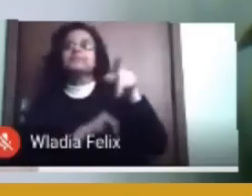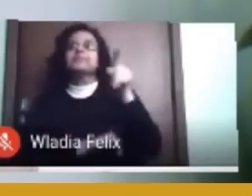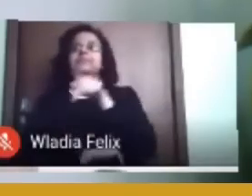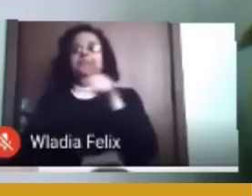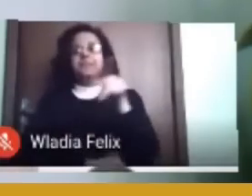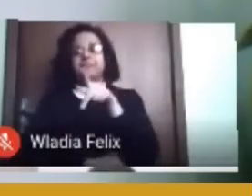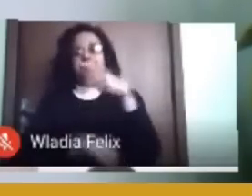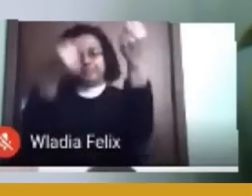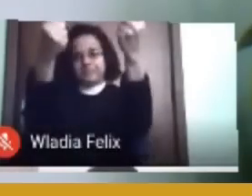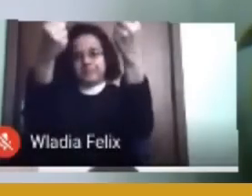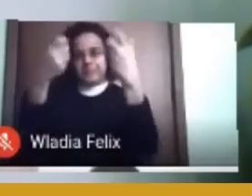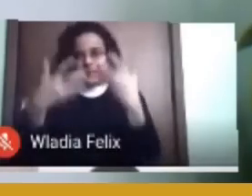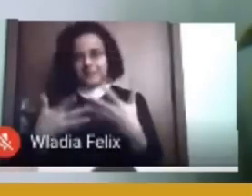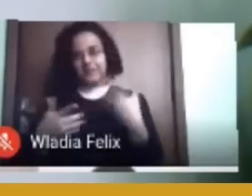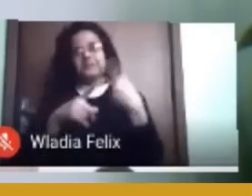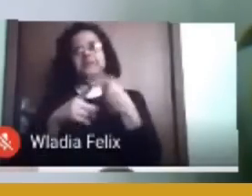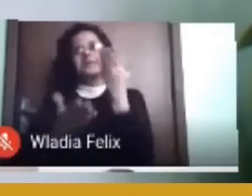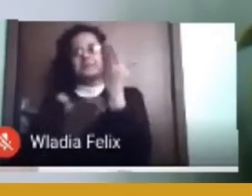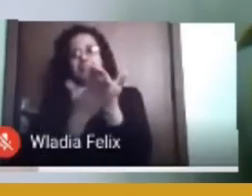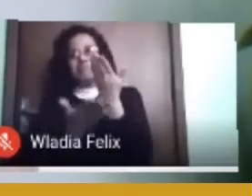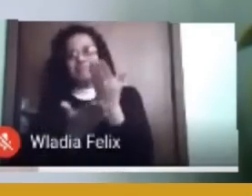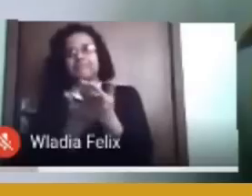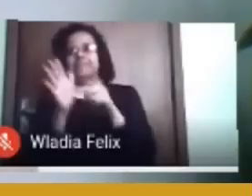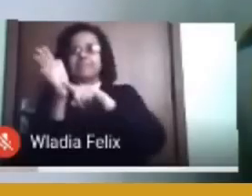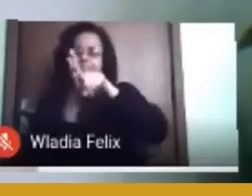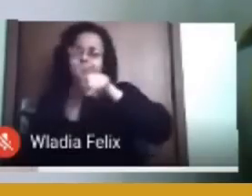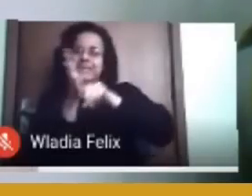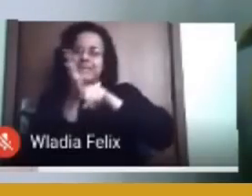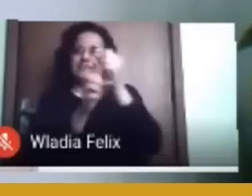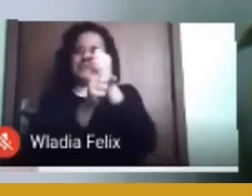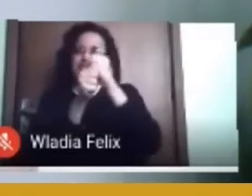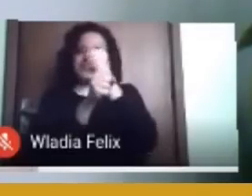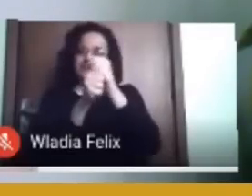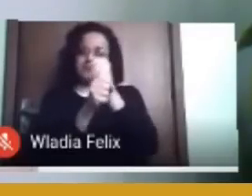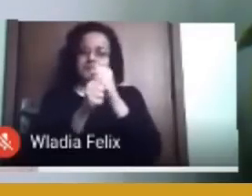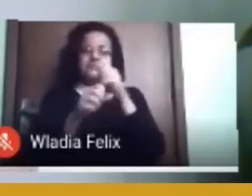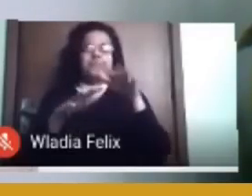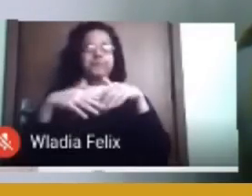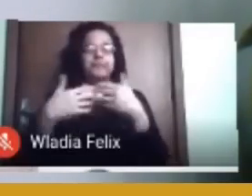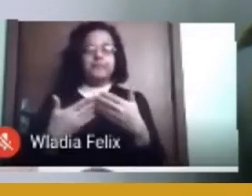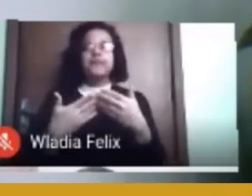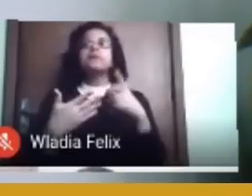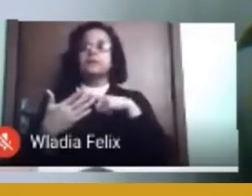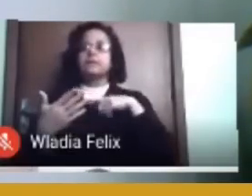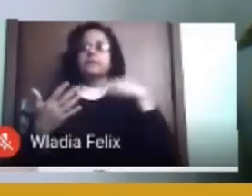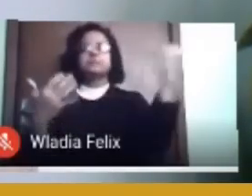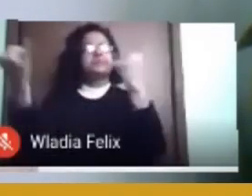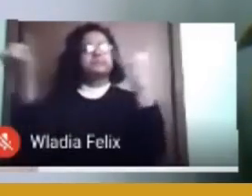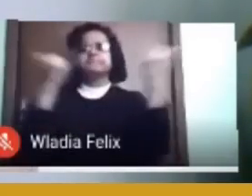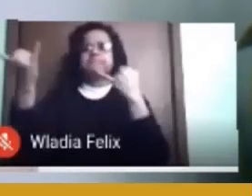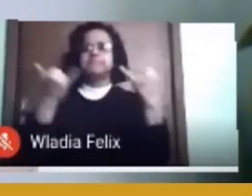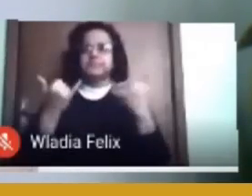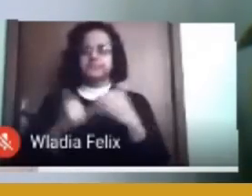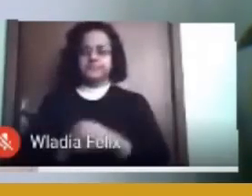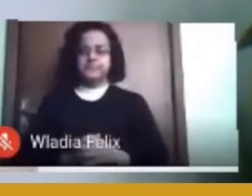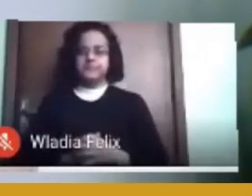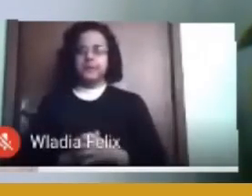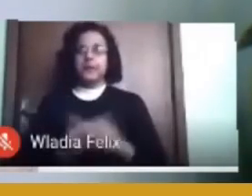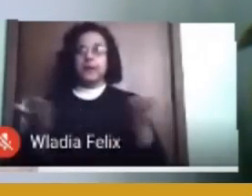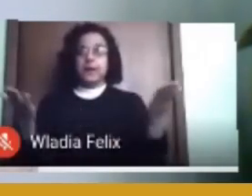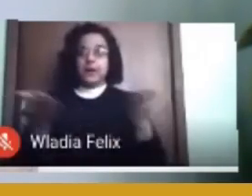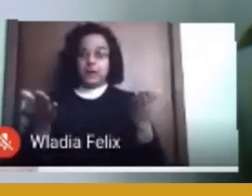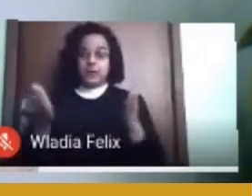assim, uma das questões que nos chegaram aqui é assim, nesse período de pandemia, sabemos que nossas crianças, adolescentes, podem estar sofrendo diversos tipos